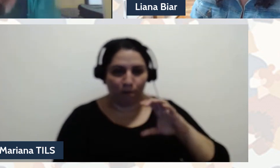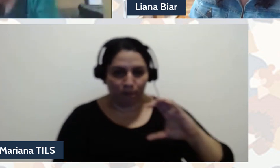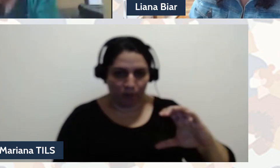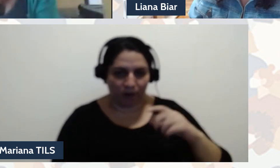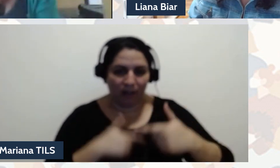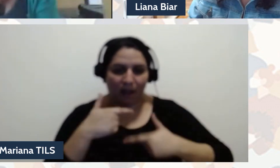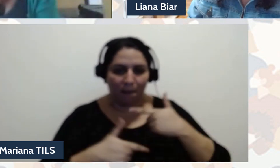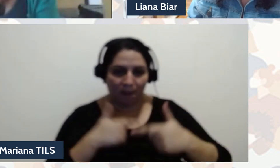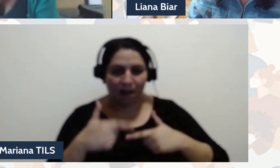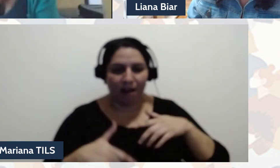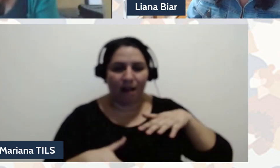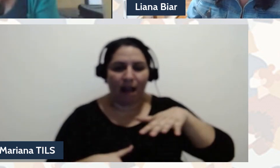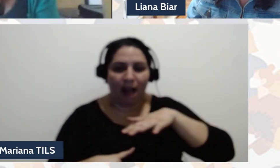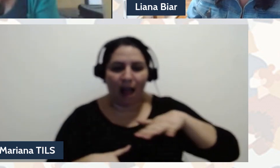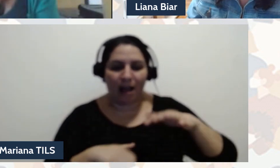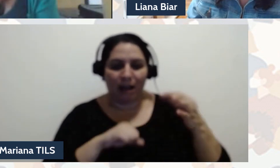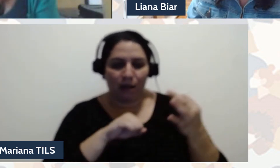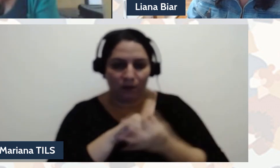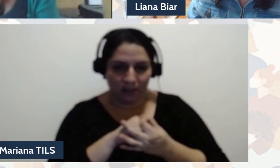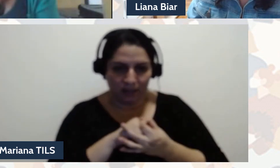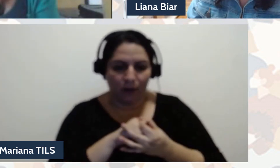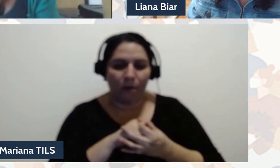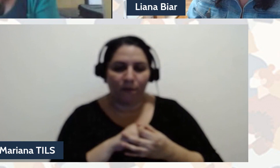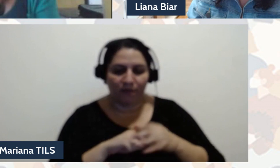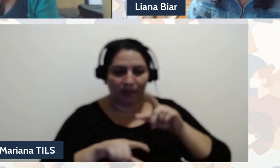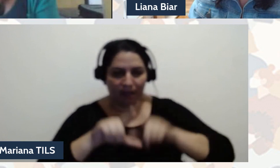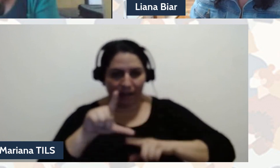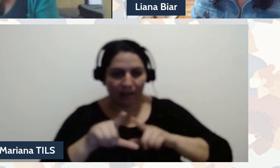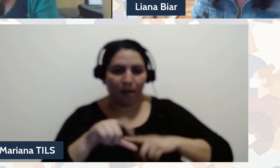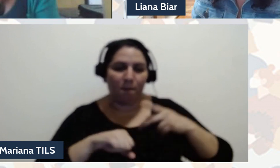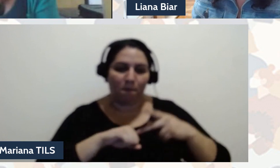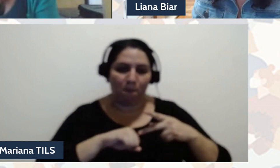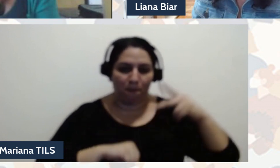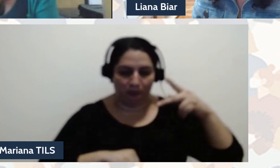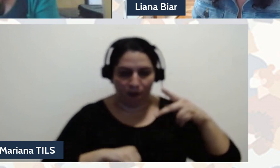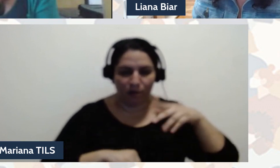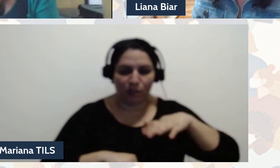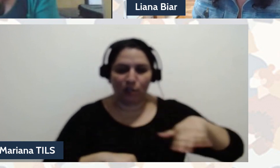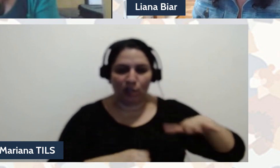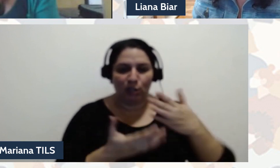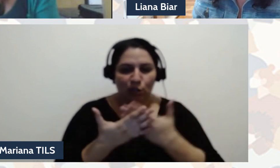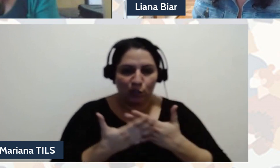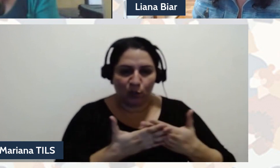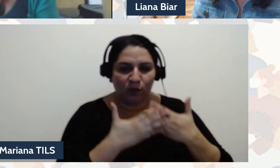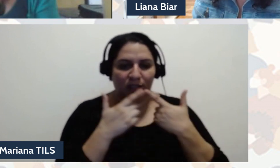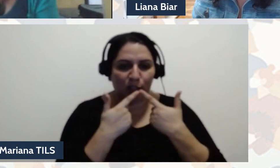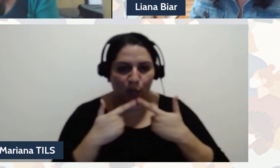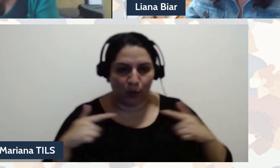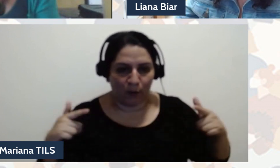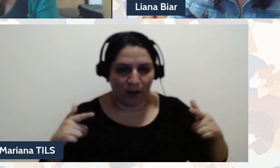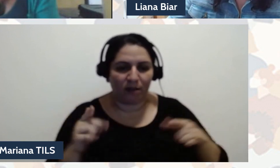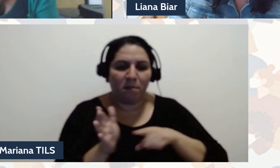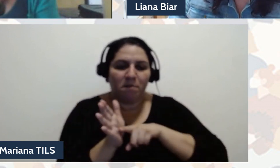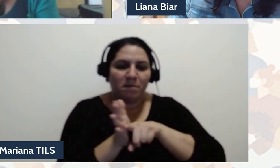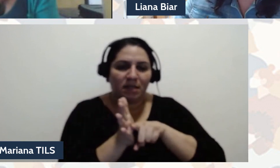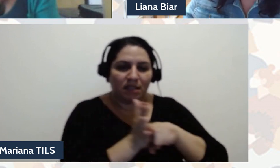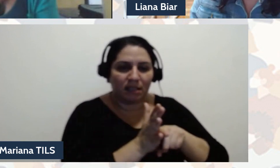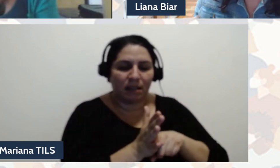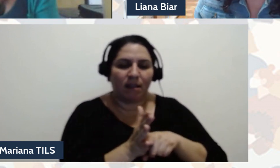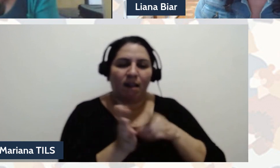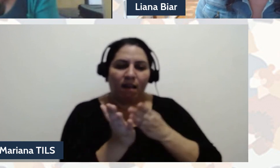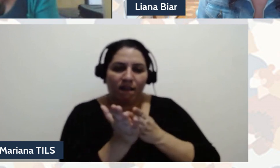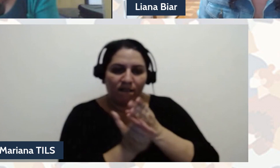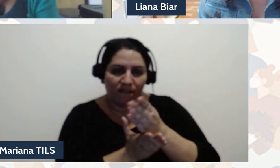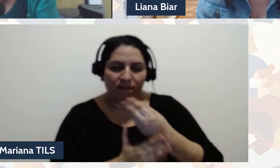na graduação em letras e no programa de pós-graduação em estudos da linguagem, linha de pesquisa, discurso, vida social